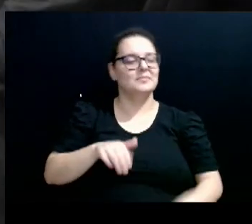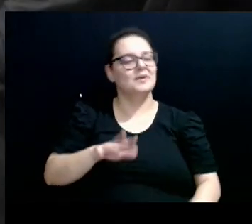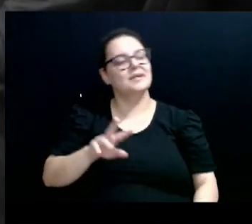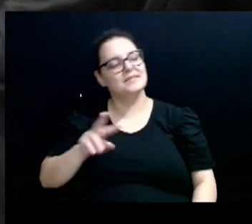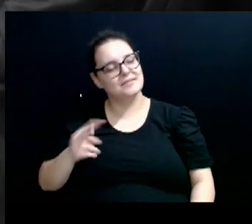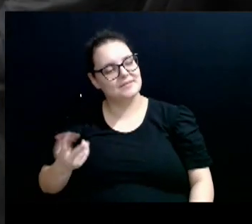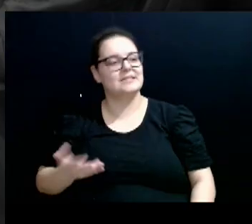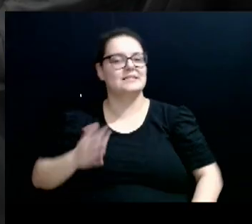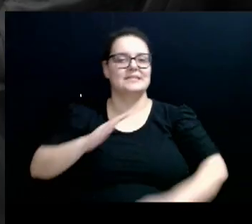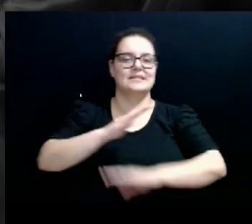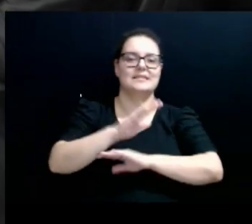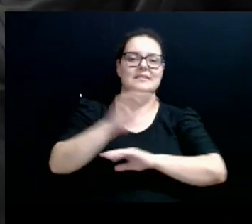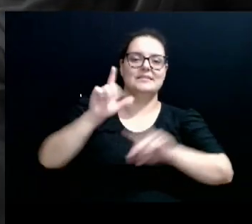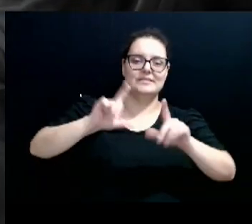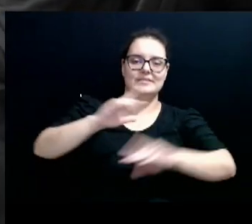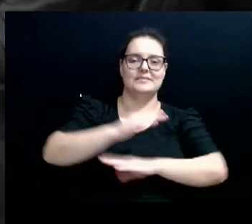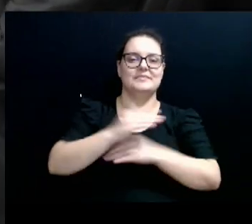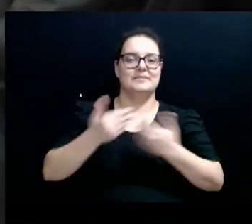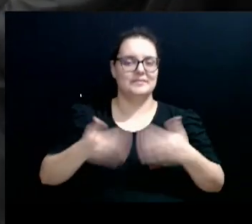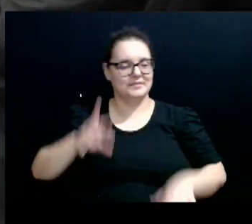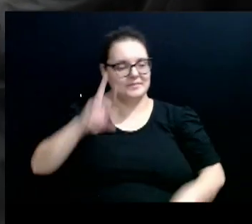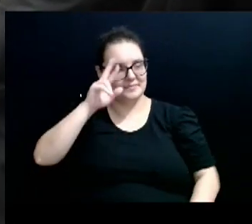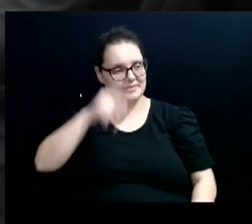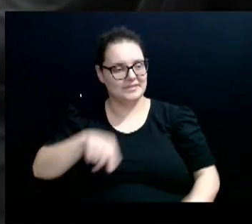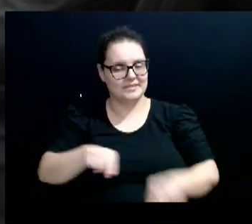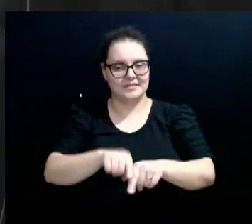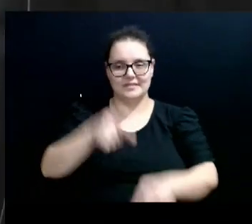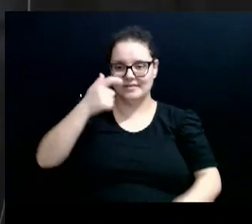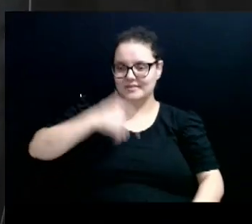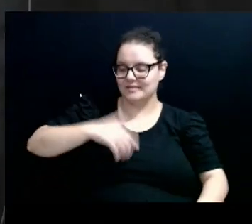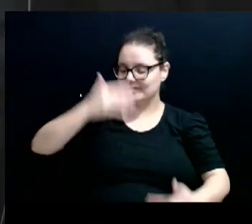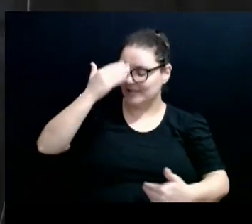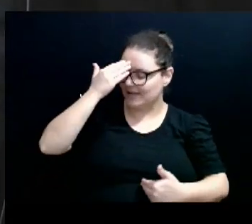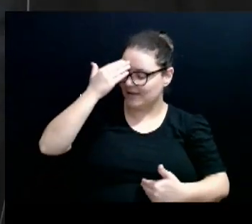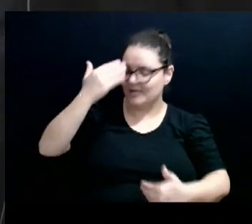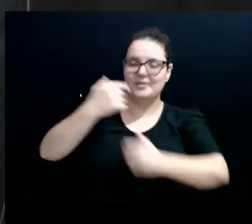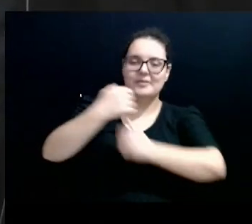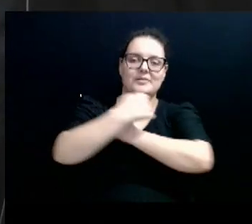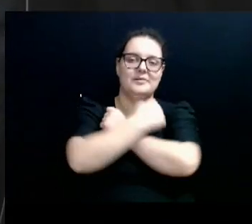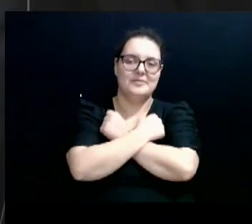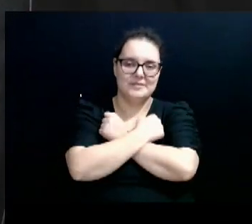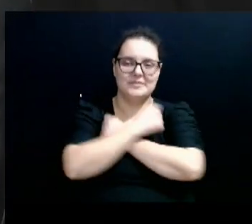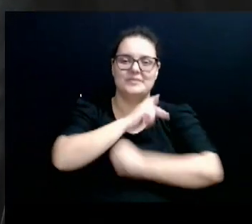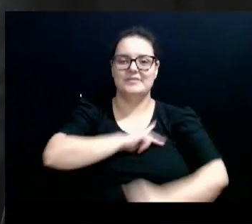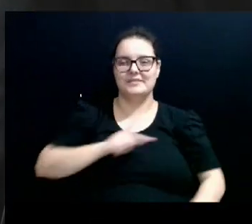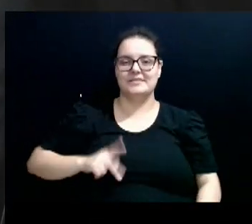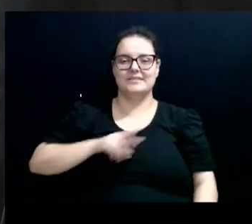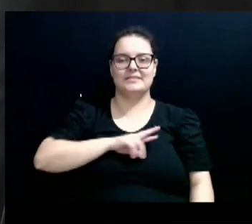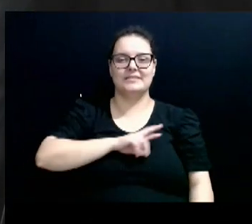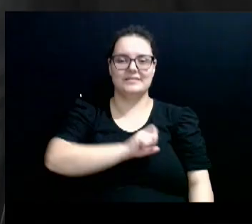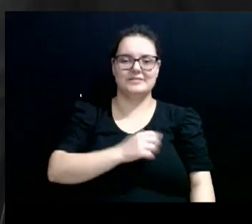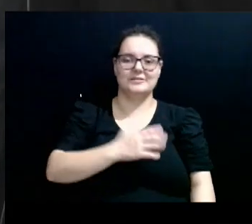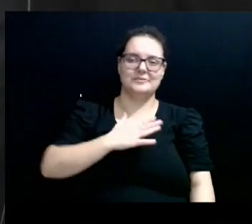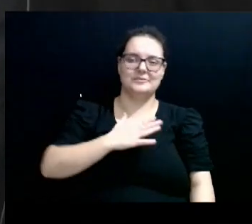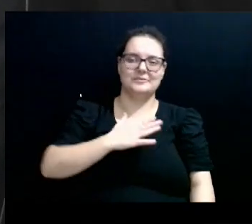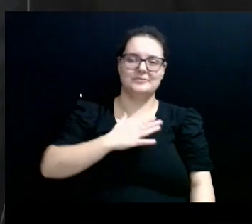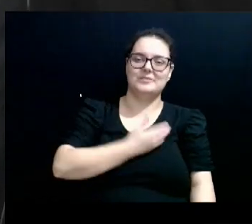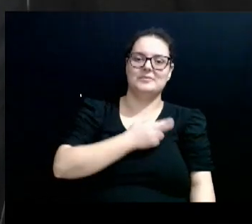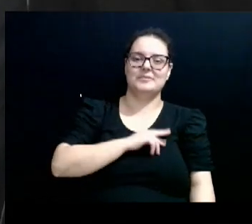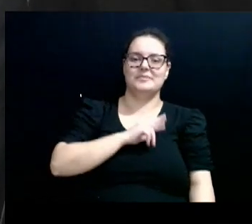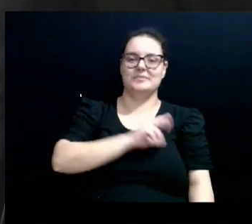Câmara está aberta também ao senhor. Eu que agradeço, um abraço para o presidente Rossini, tá? Meu amigo Luiz Rossini,